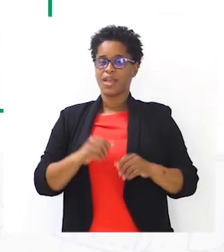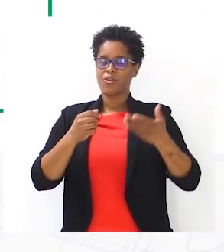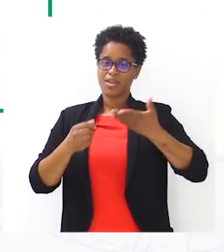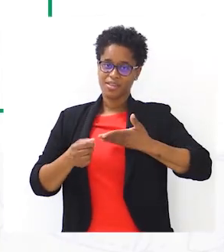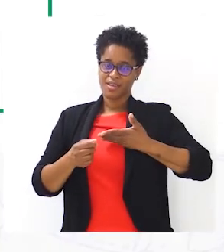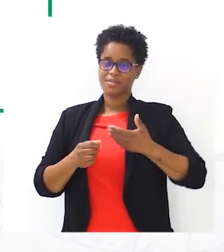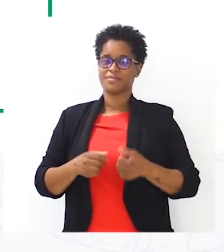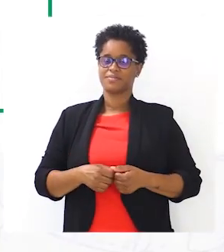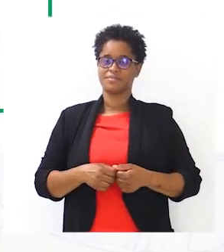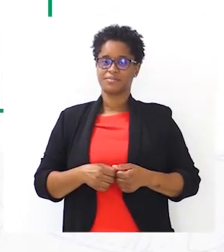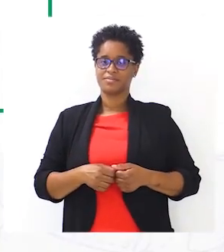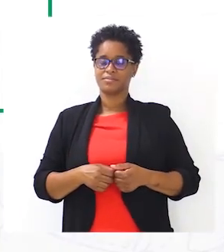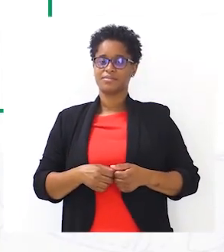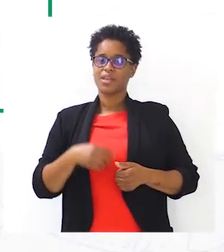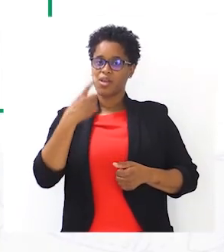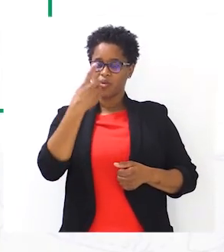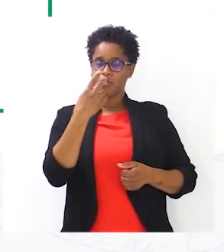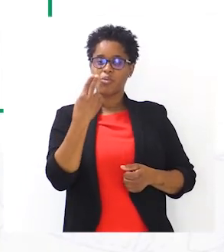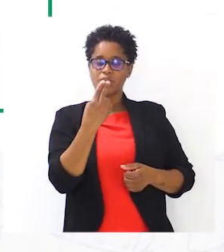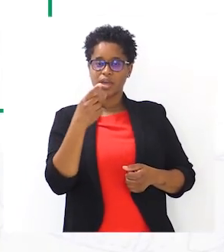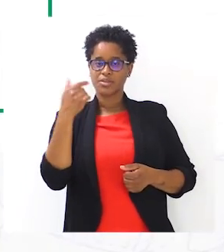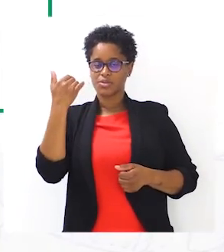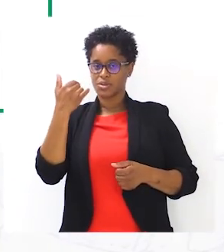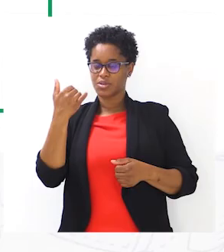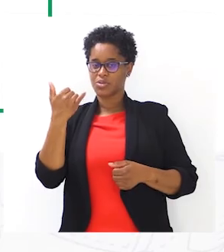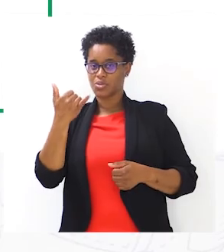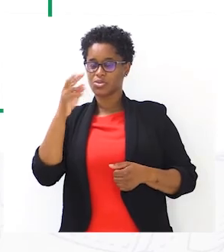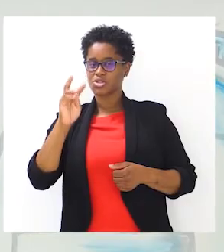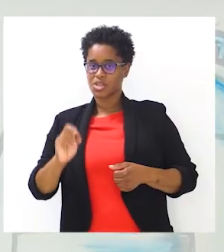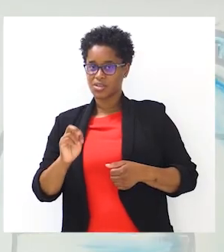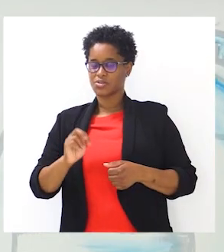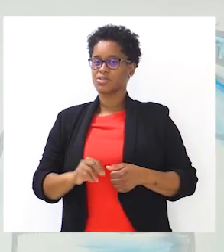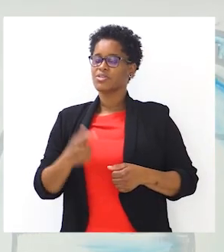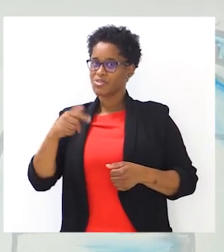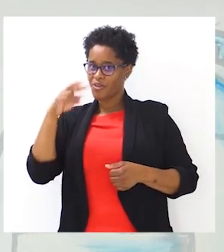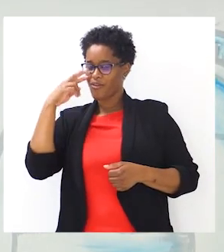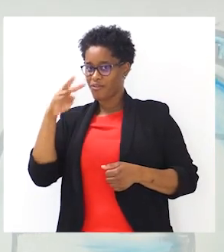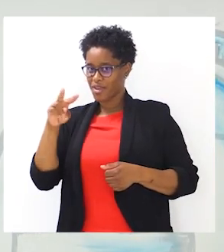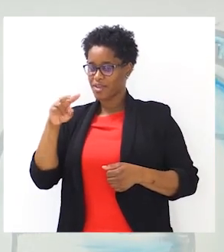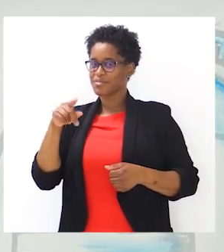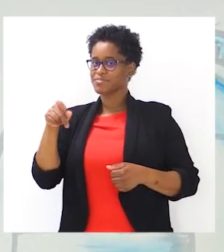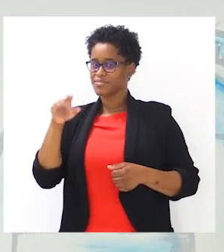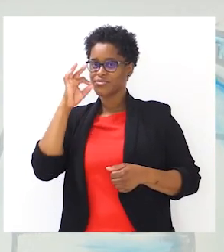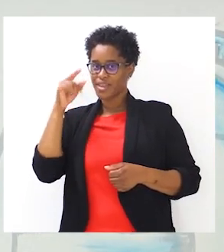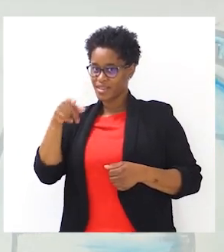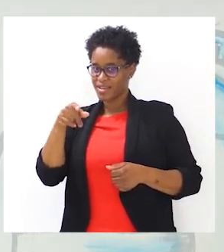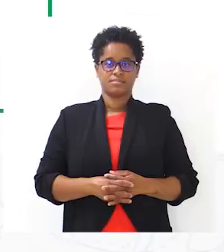D. Uma unidade, 2 terços. Estão a ver? A operação está